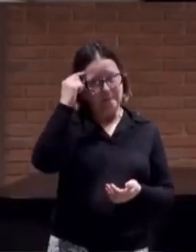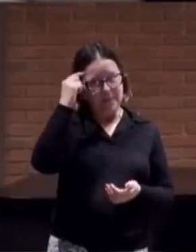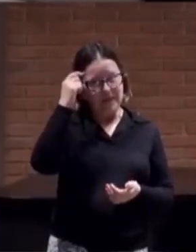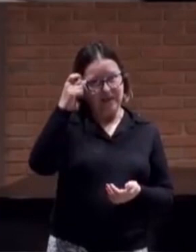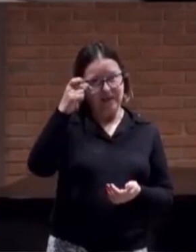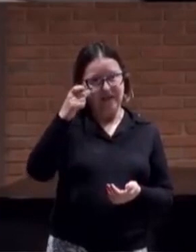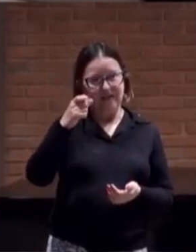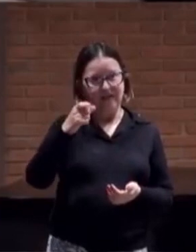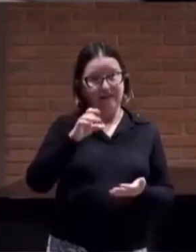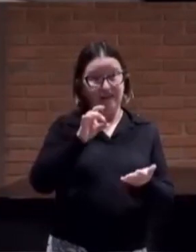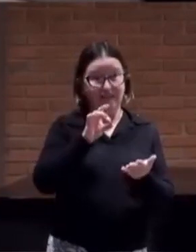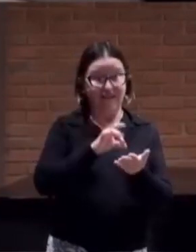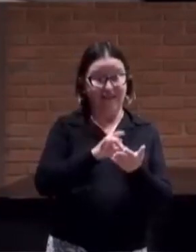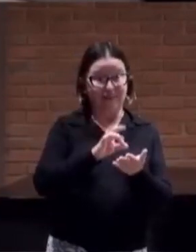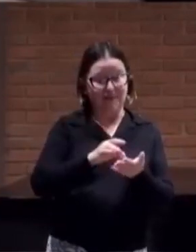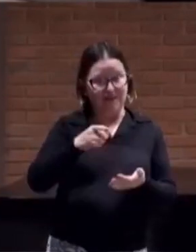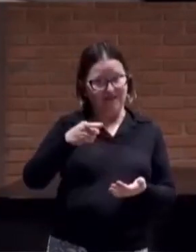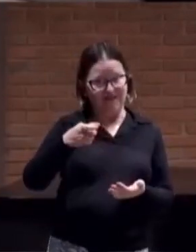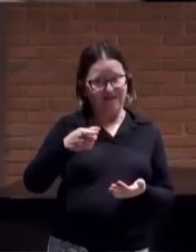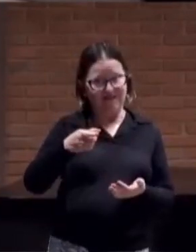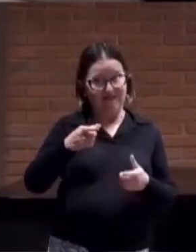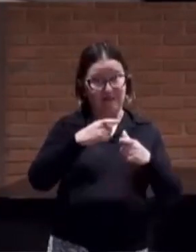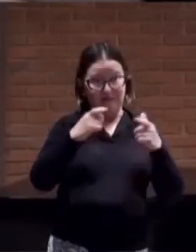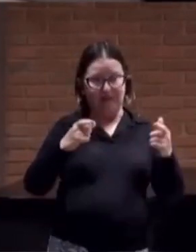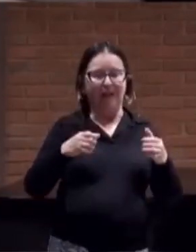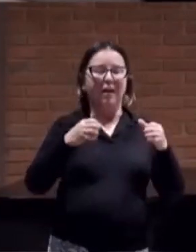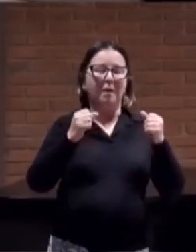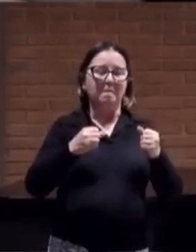sim tua alma ceifar.